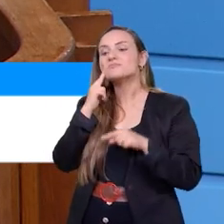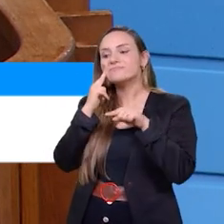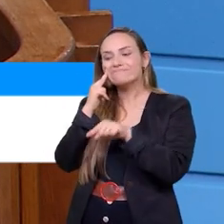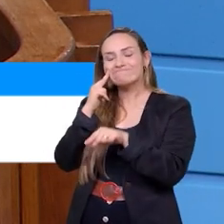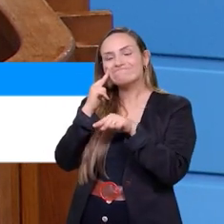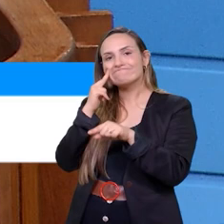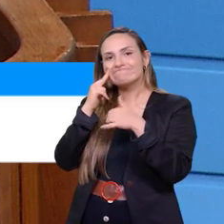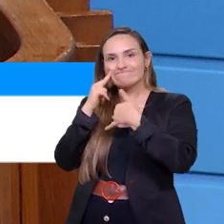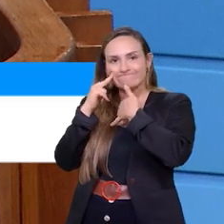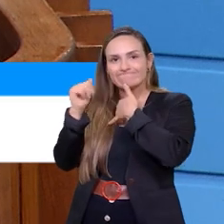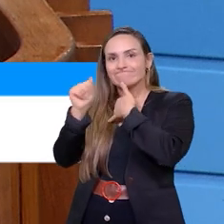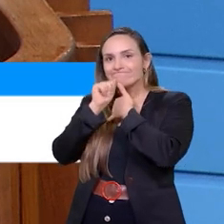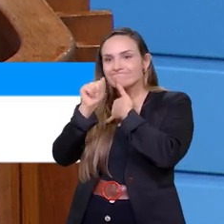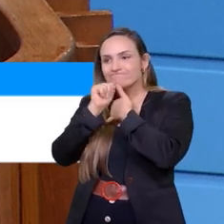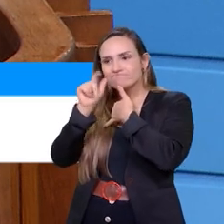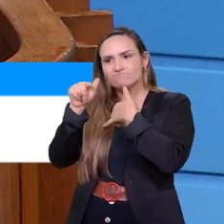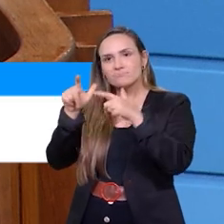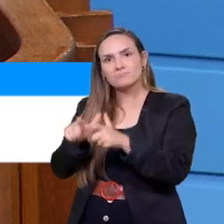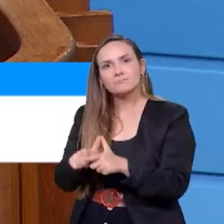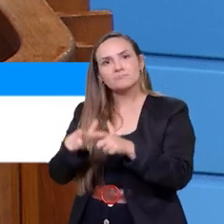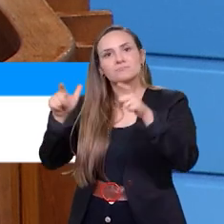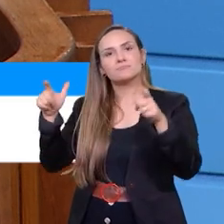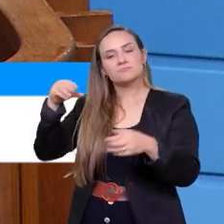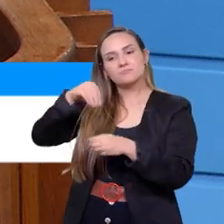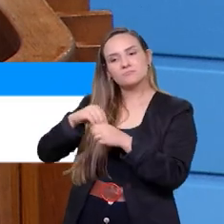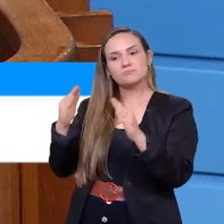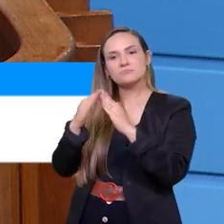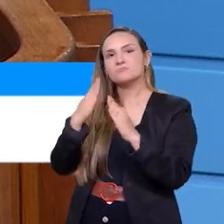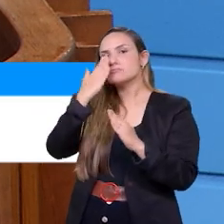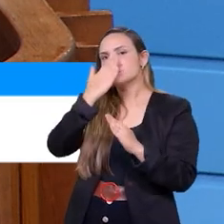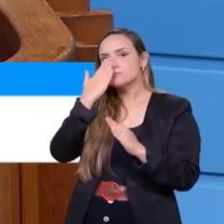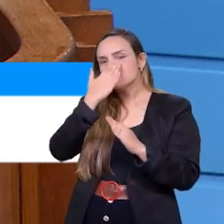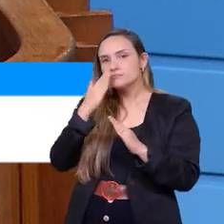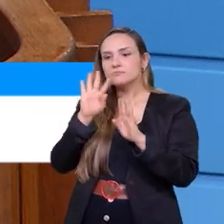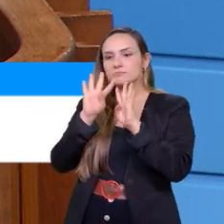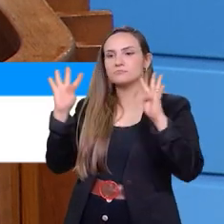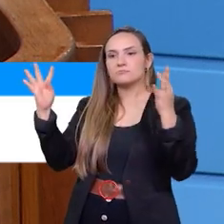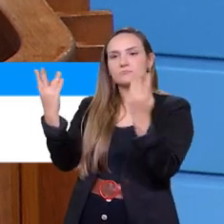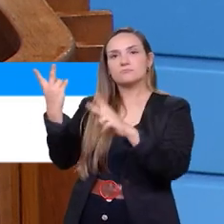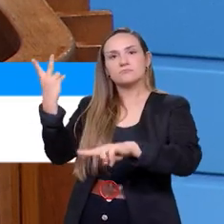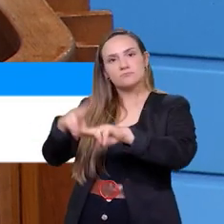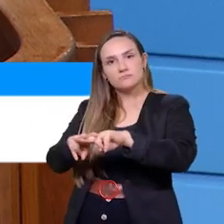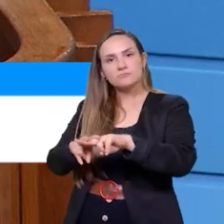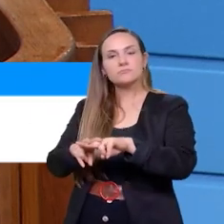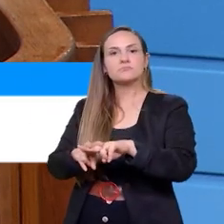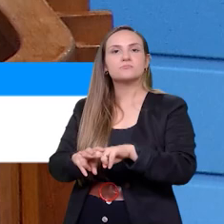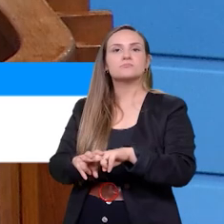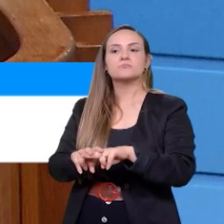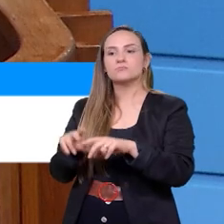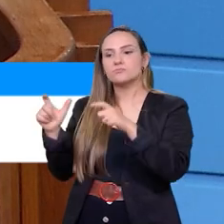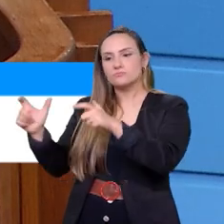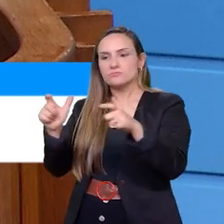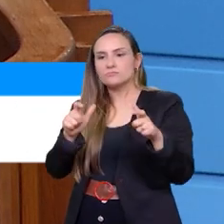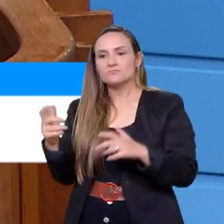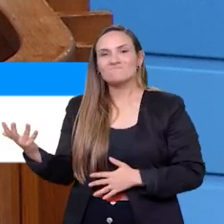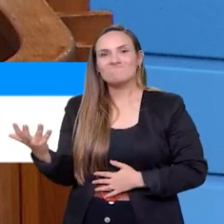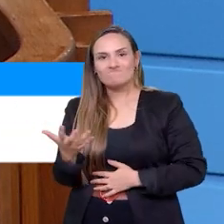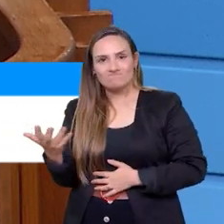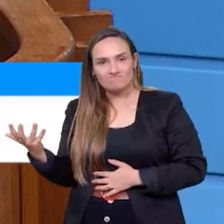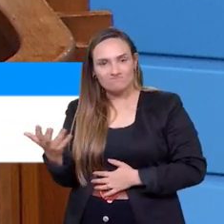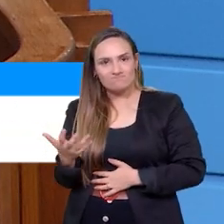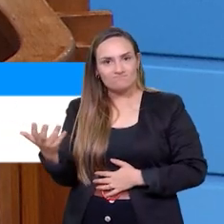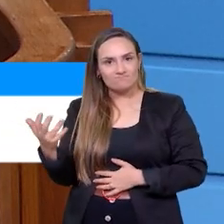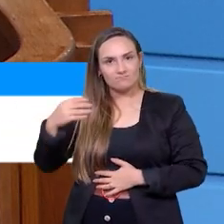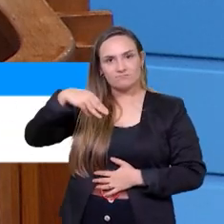povo negro que são aqueles que infelizmente ainda são maioria nos prostíbulos nos presídios dos